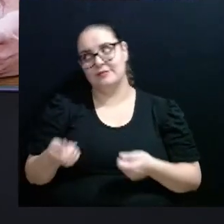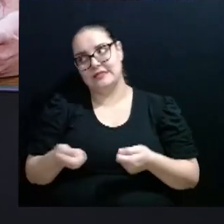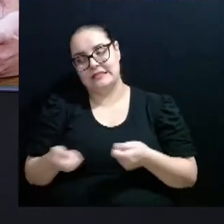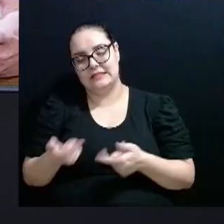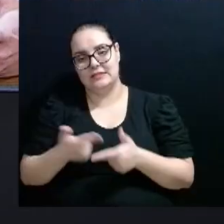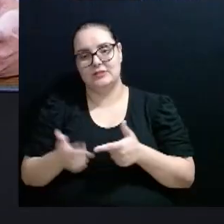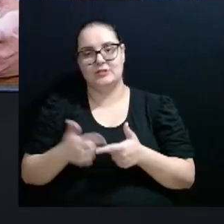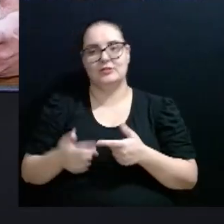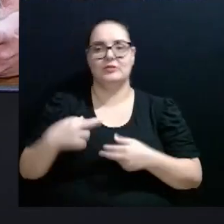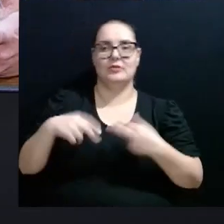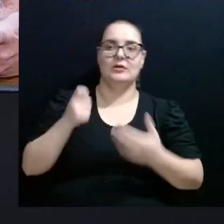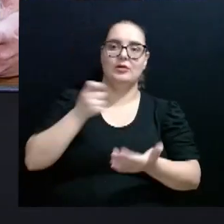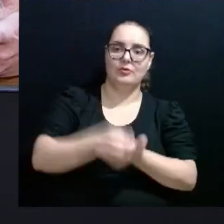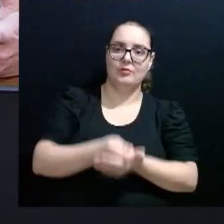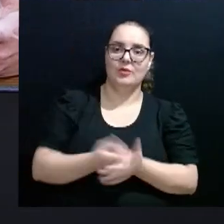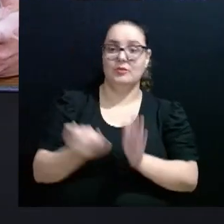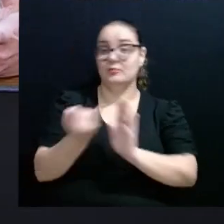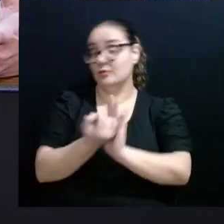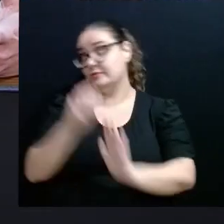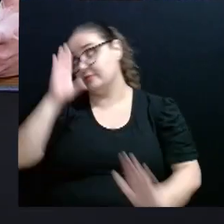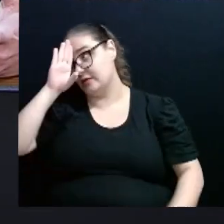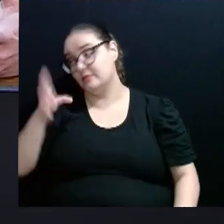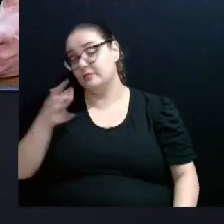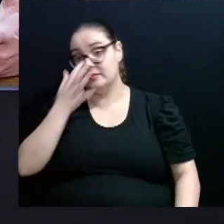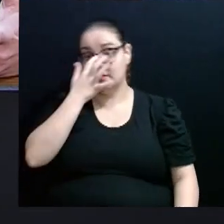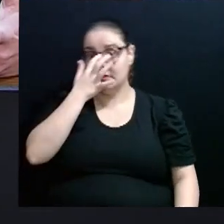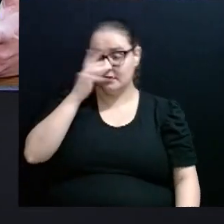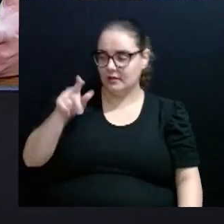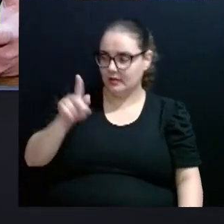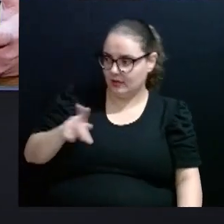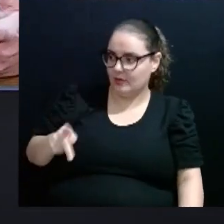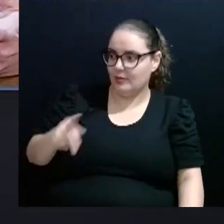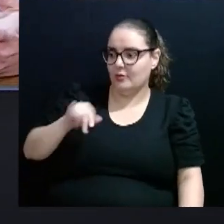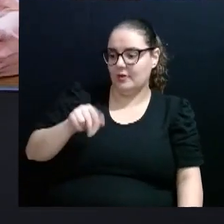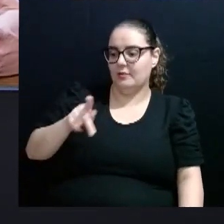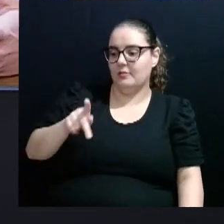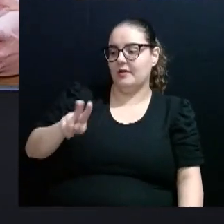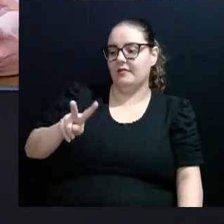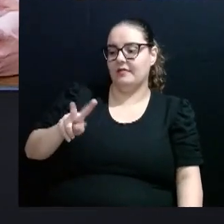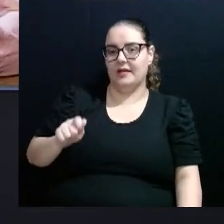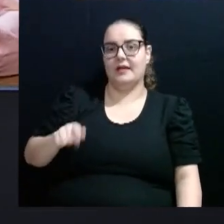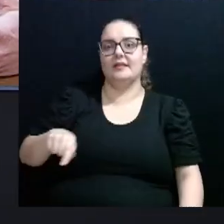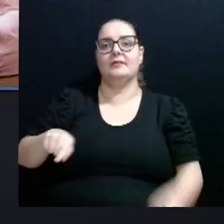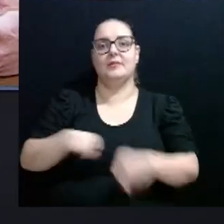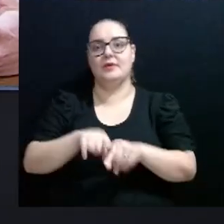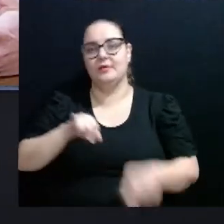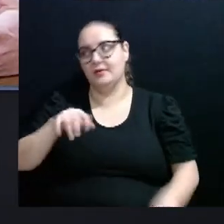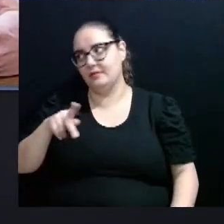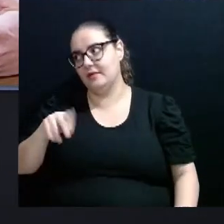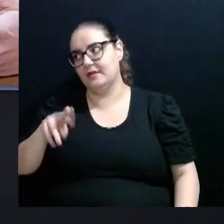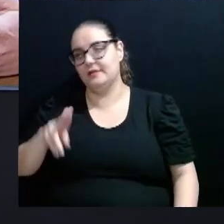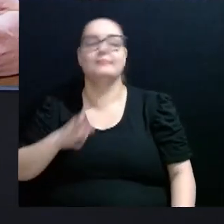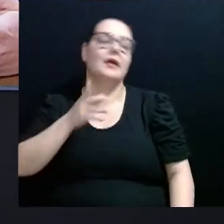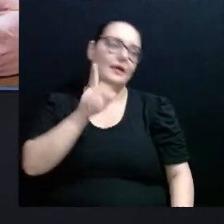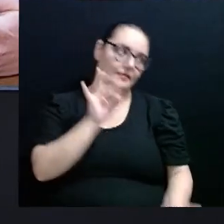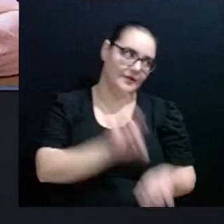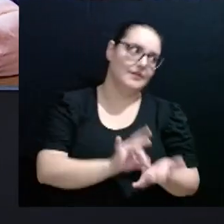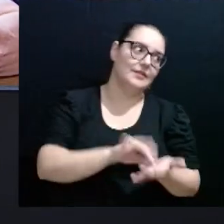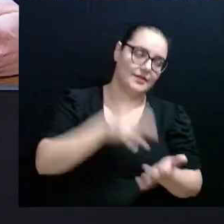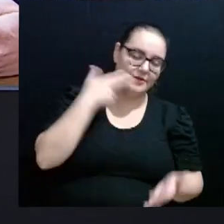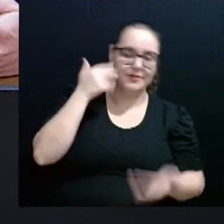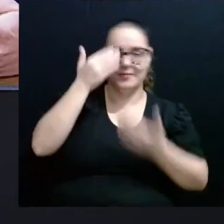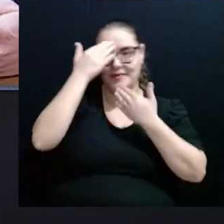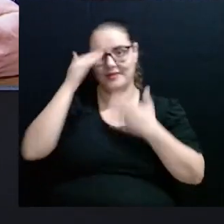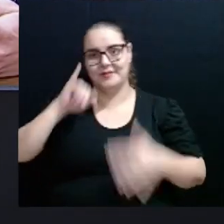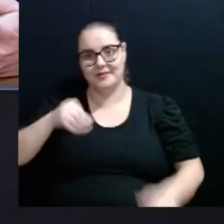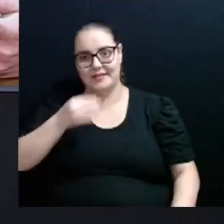pagamento desses impostos, principalmente, professor, o IPVA e o IPTU, né? Verdade, Rafael. Obrigado pela oportunidade.